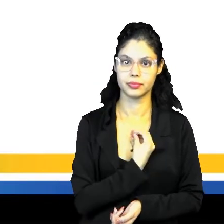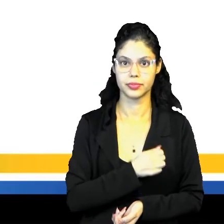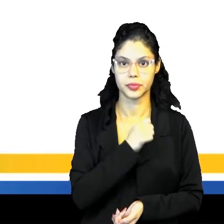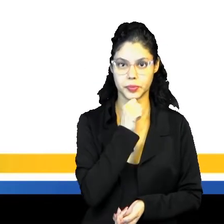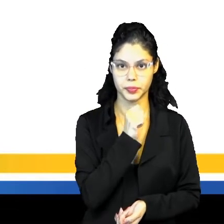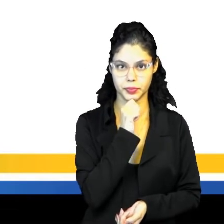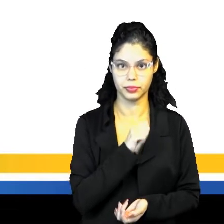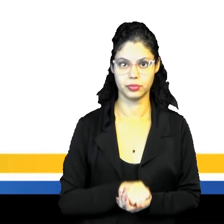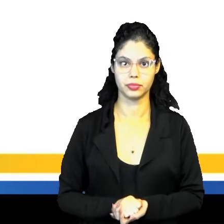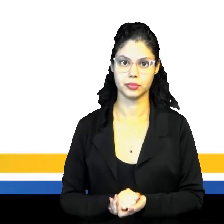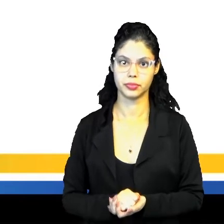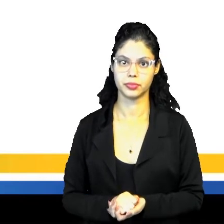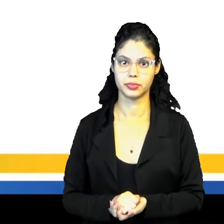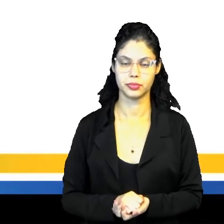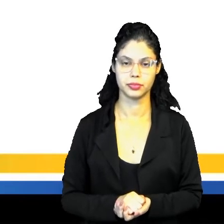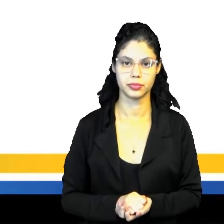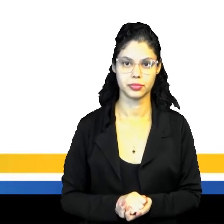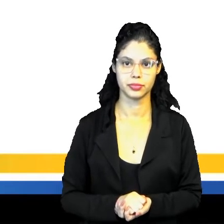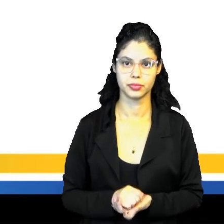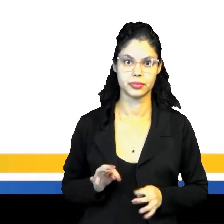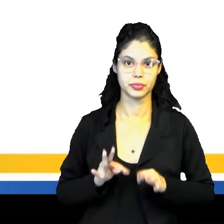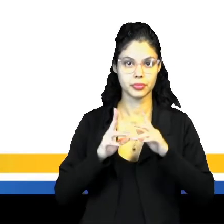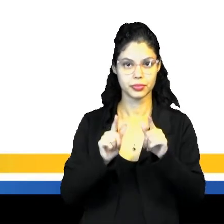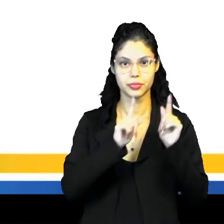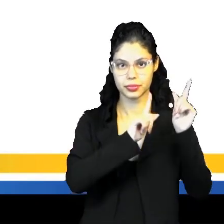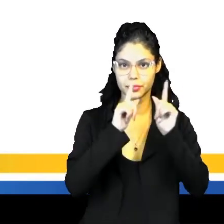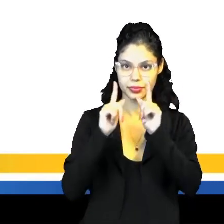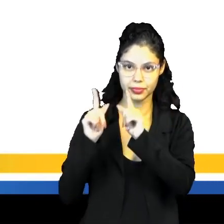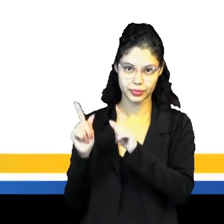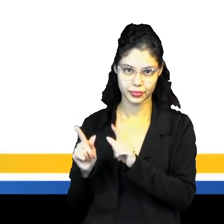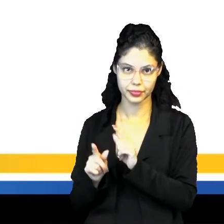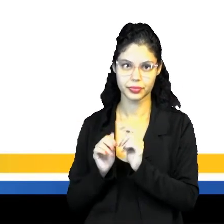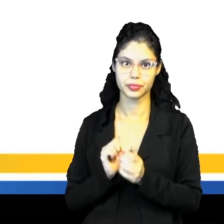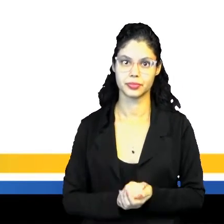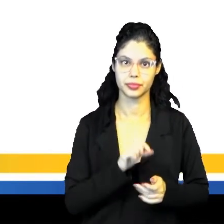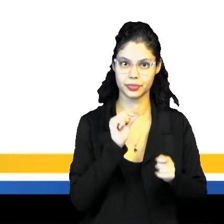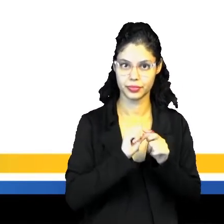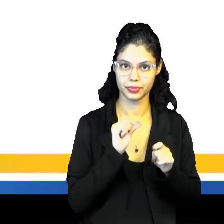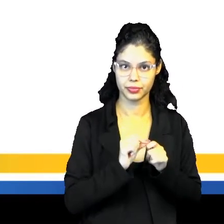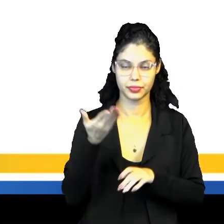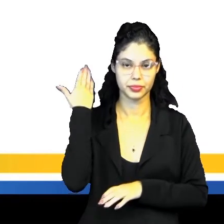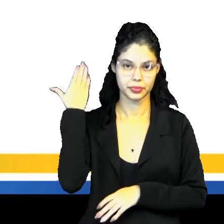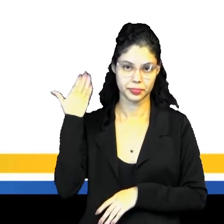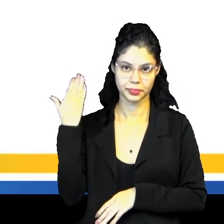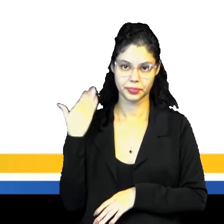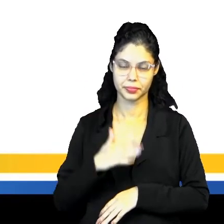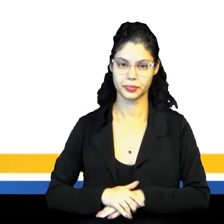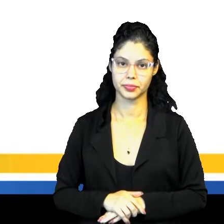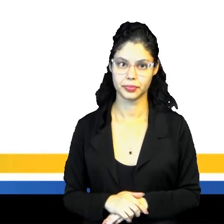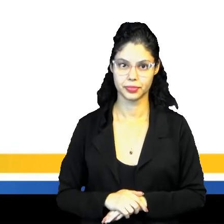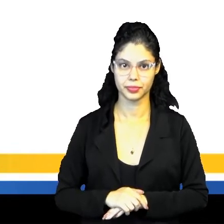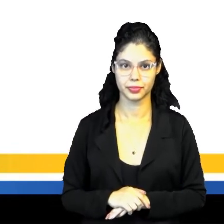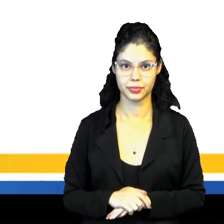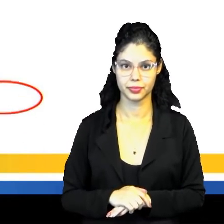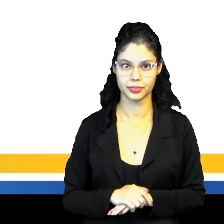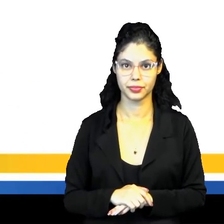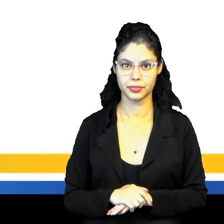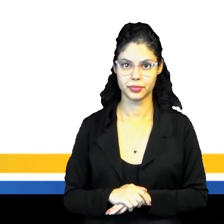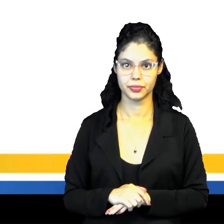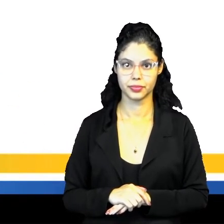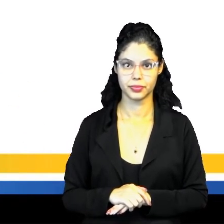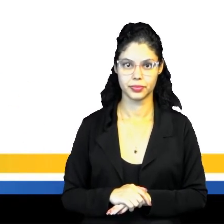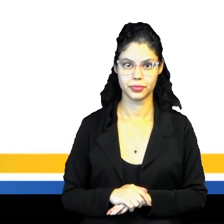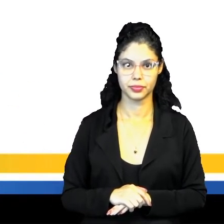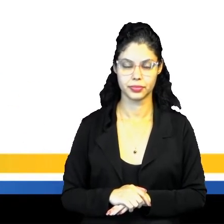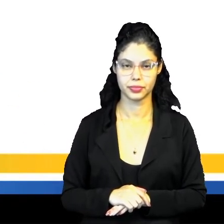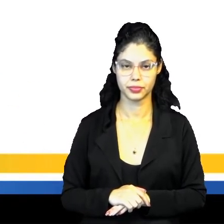vidas. Né? Então aí destaque para todos os verbos, né, que estão conjugados no passado. Né?